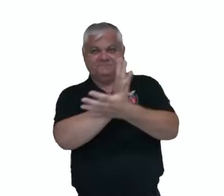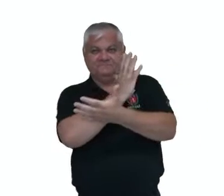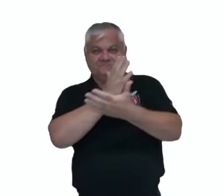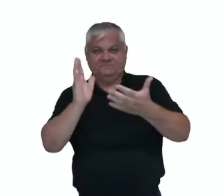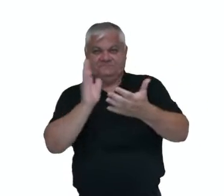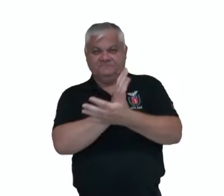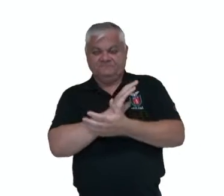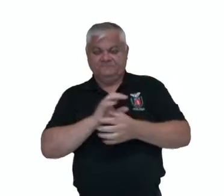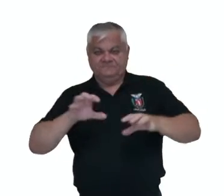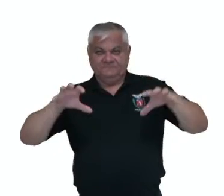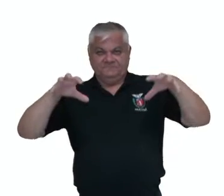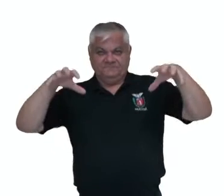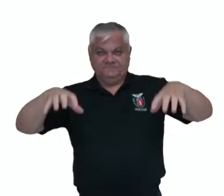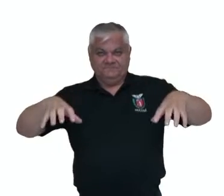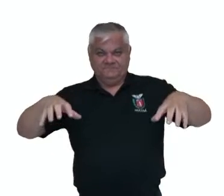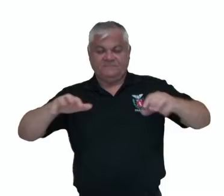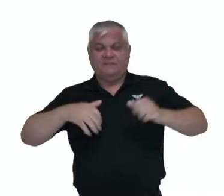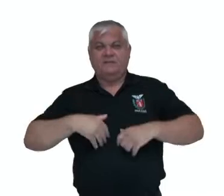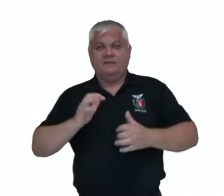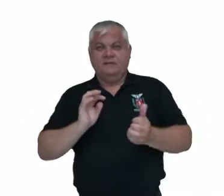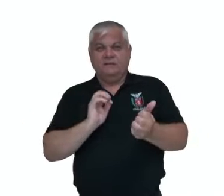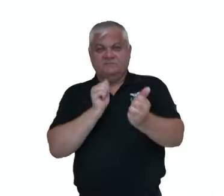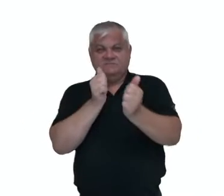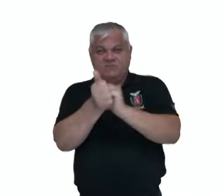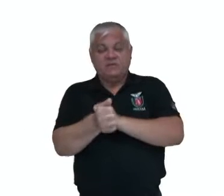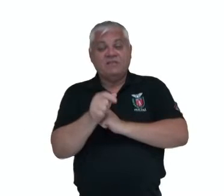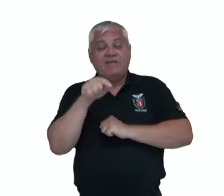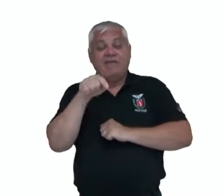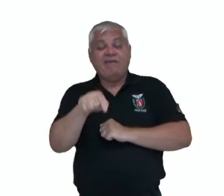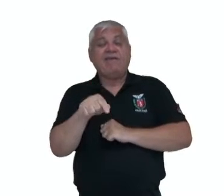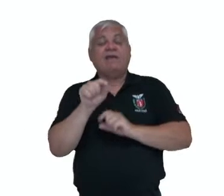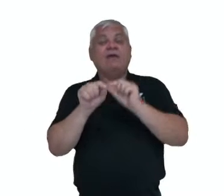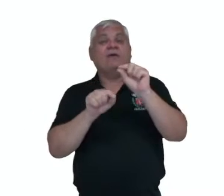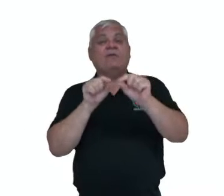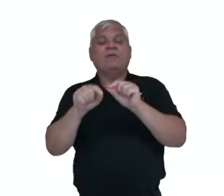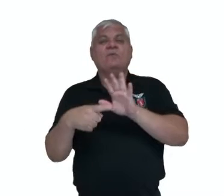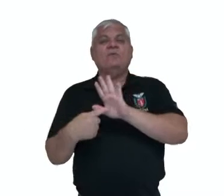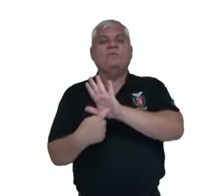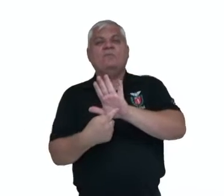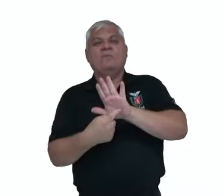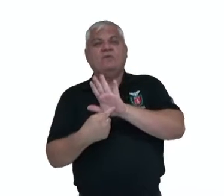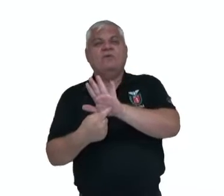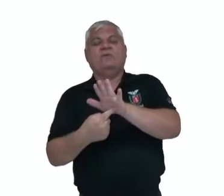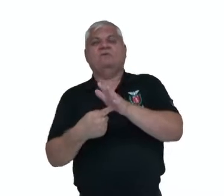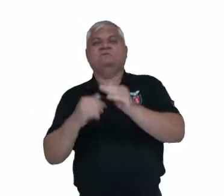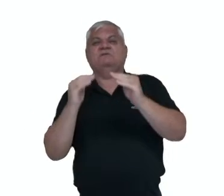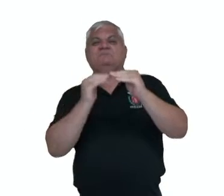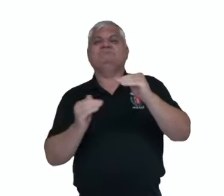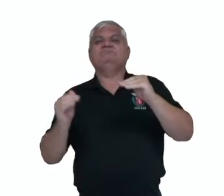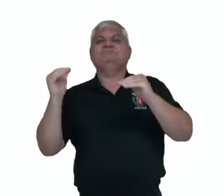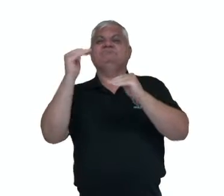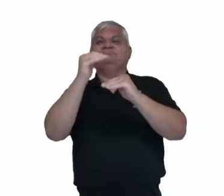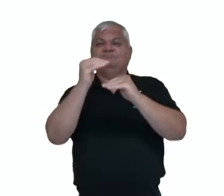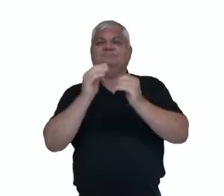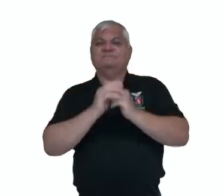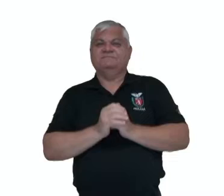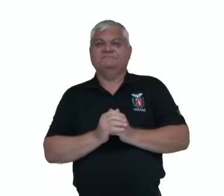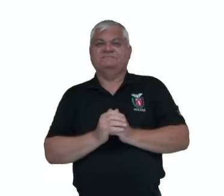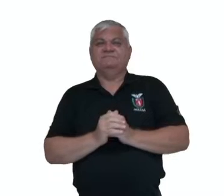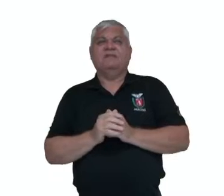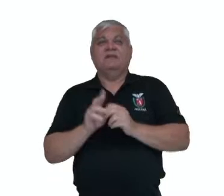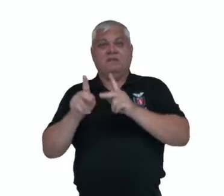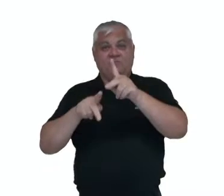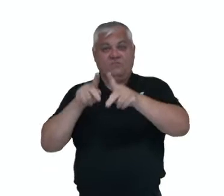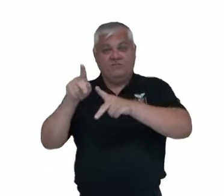econômicos, o esporte passou a ser uma forma de manifestar superioridade frente a outros povos e